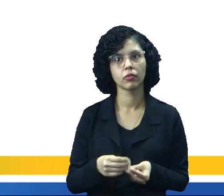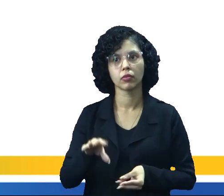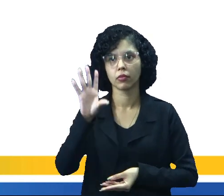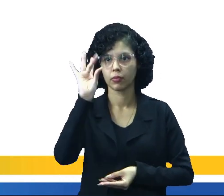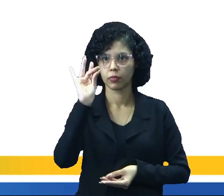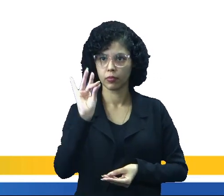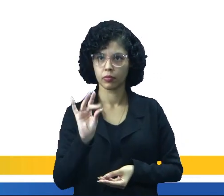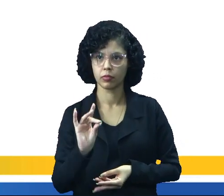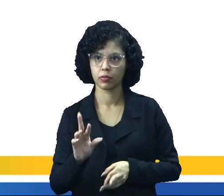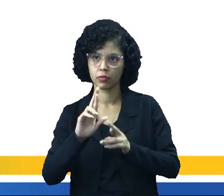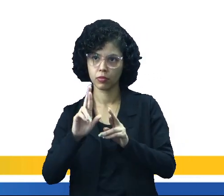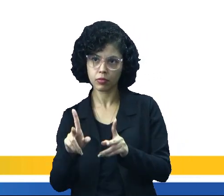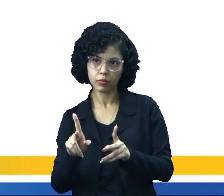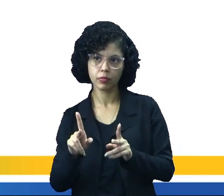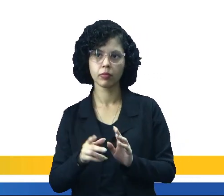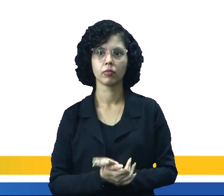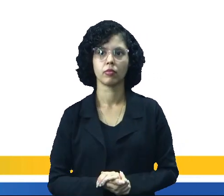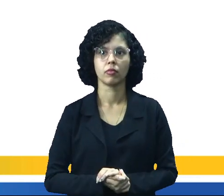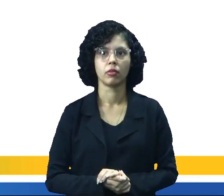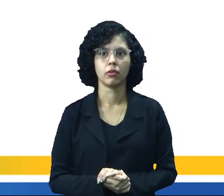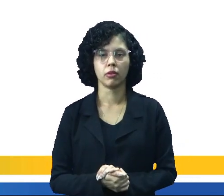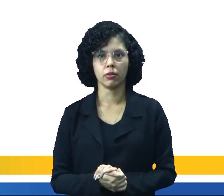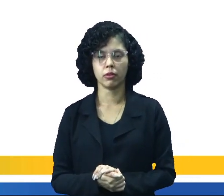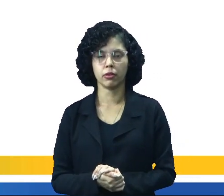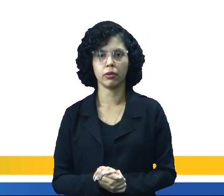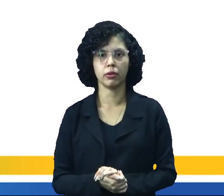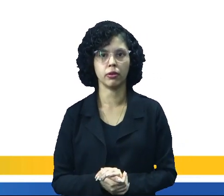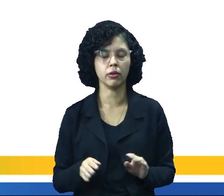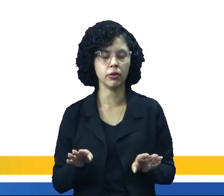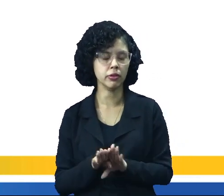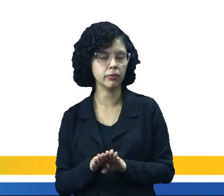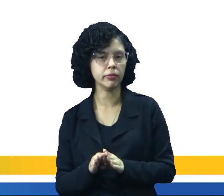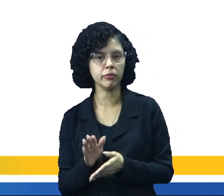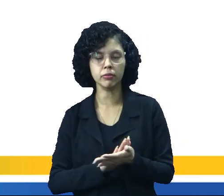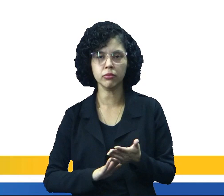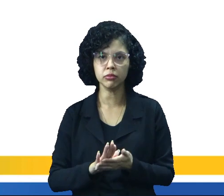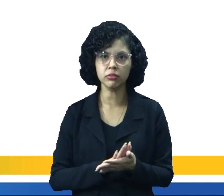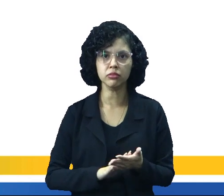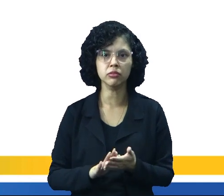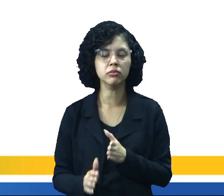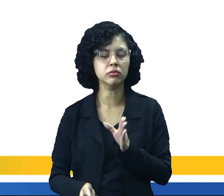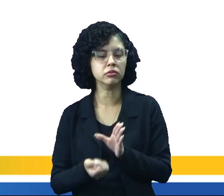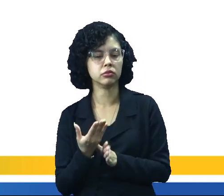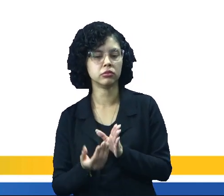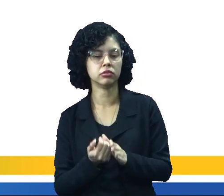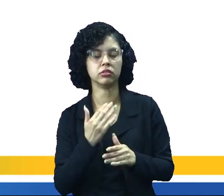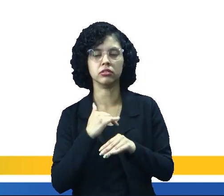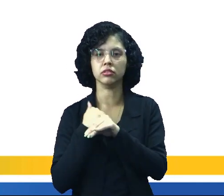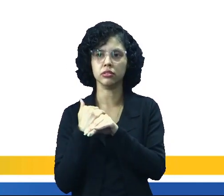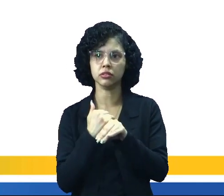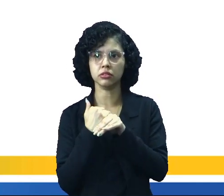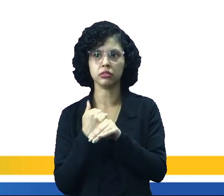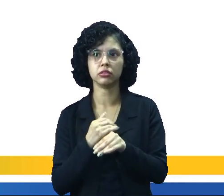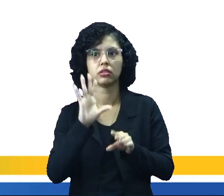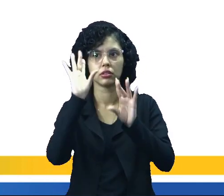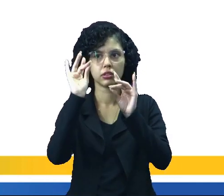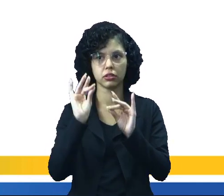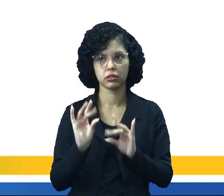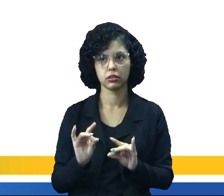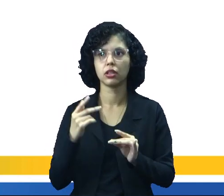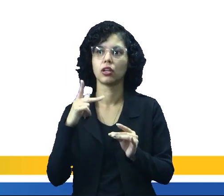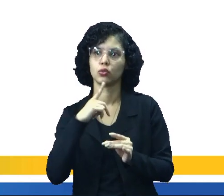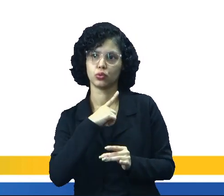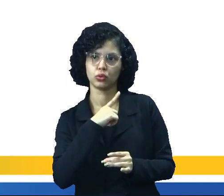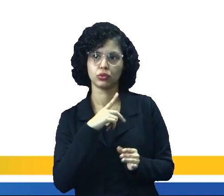um e quais os diferenciais, né, gente? Que a gente sabe que nenhum produzia igual, né? Cada um tinha a sua forma